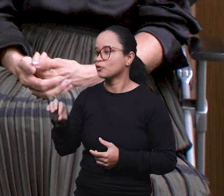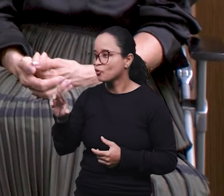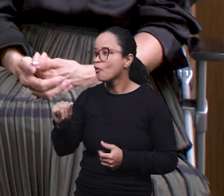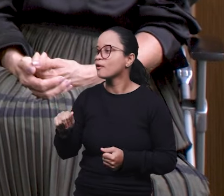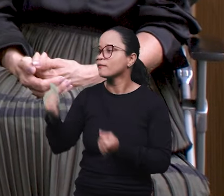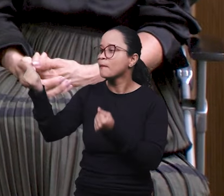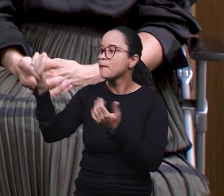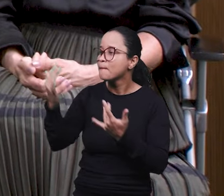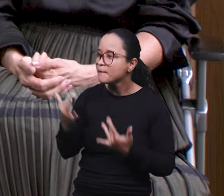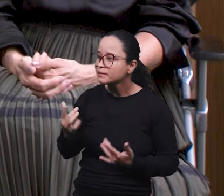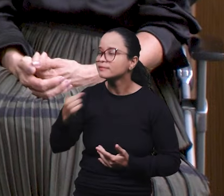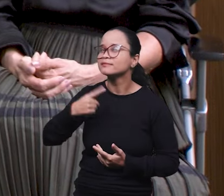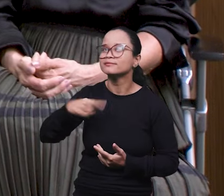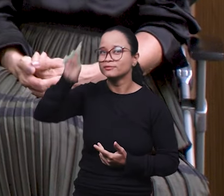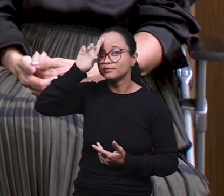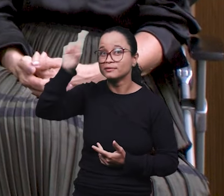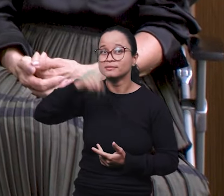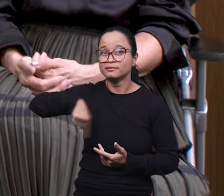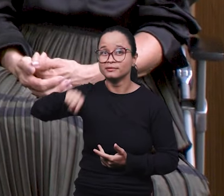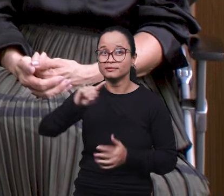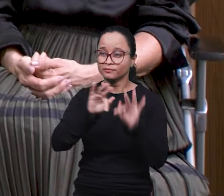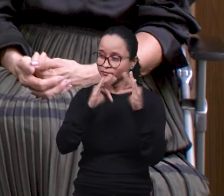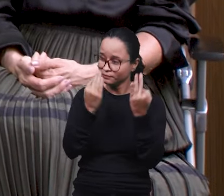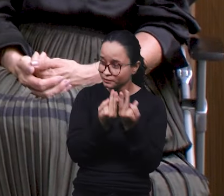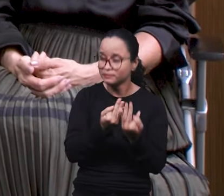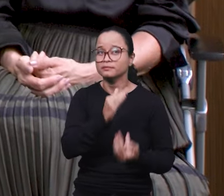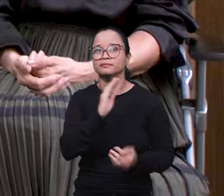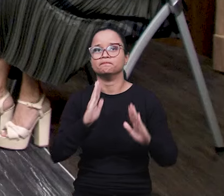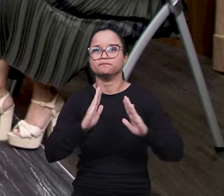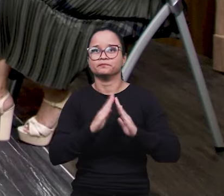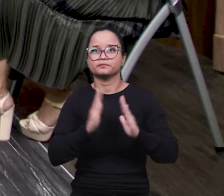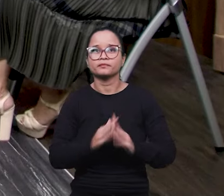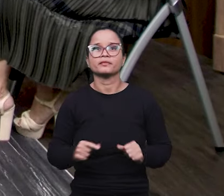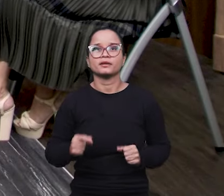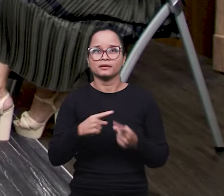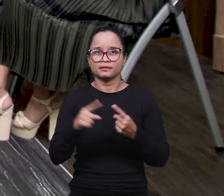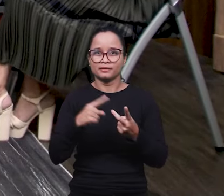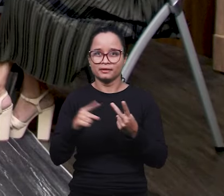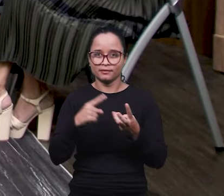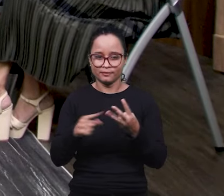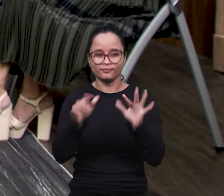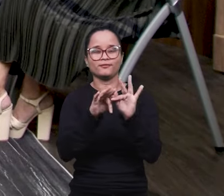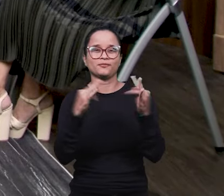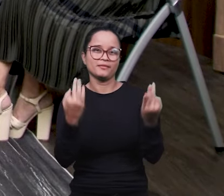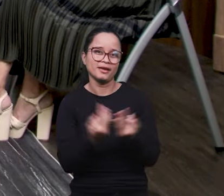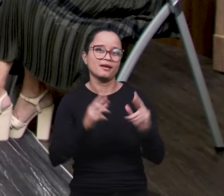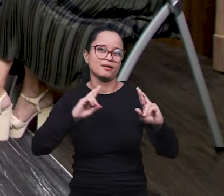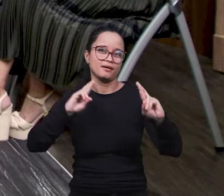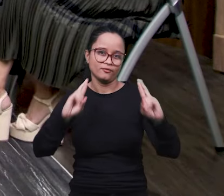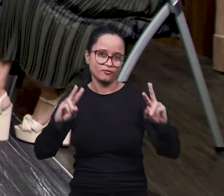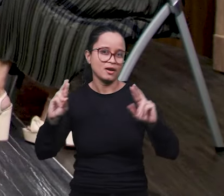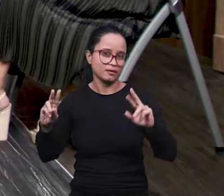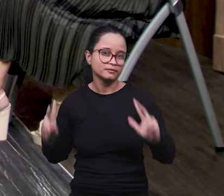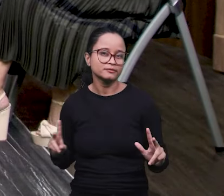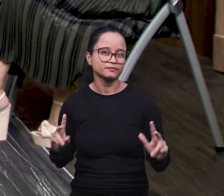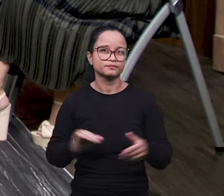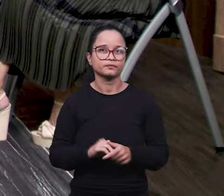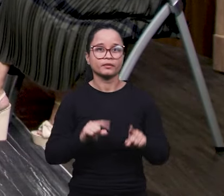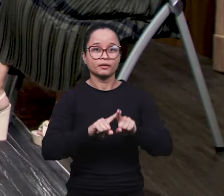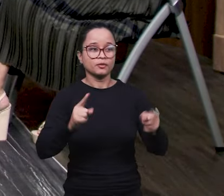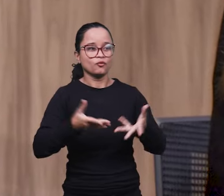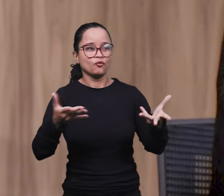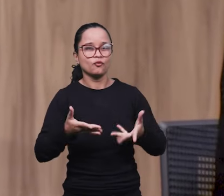Senhor que veio nas nossas na nossa família nas nossas casas elas não se conheciam três famílias assim completamente diferentes umas das outras mas